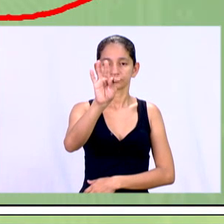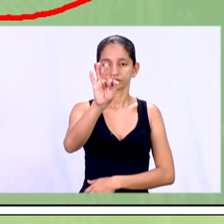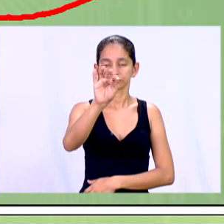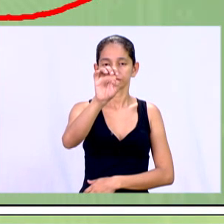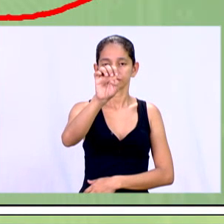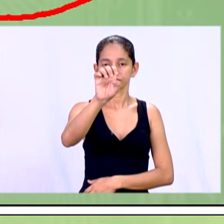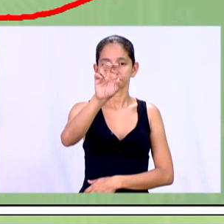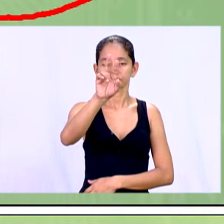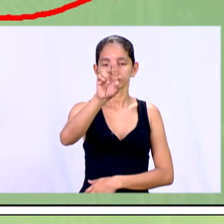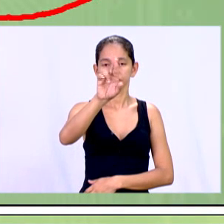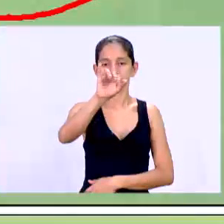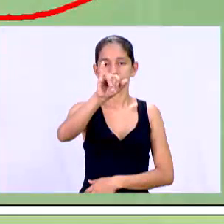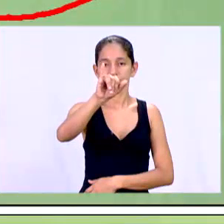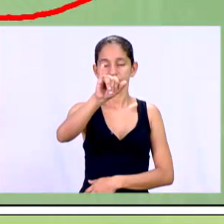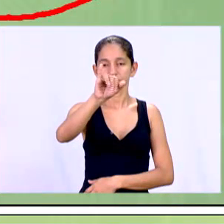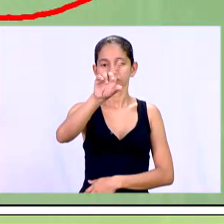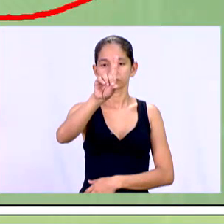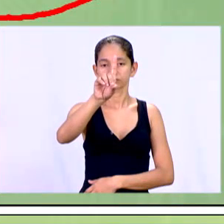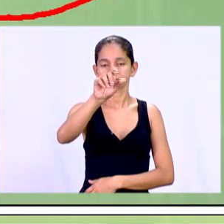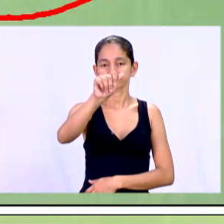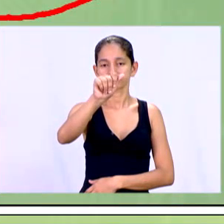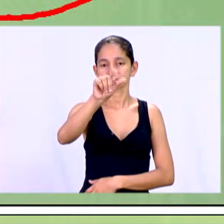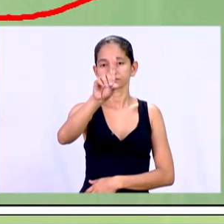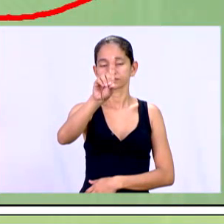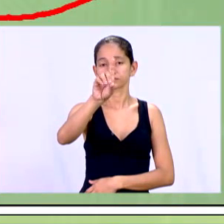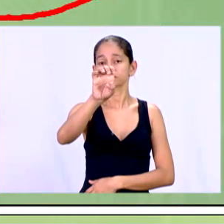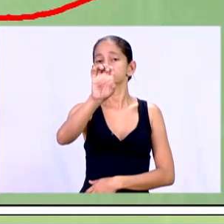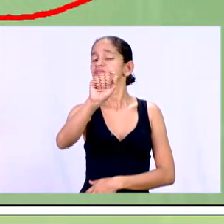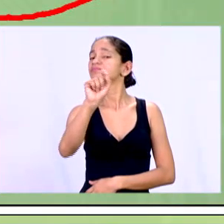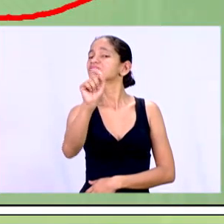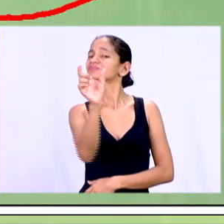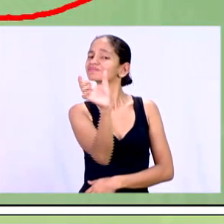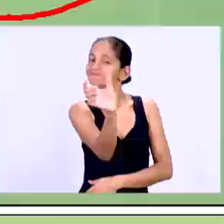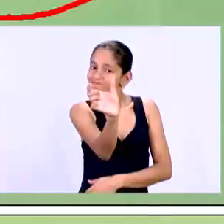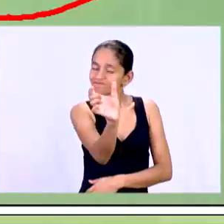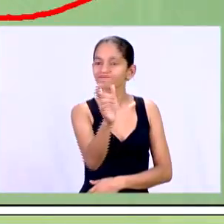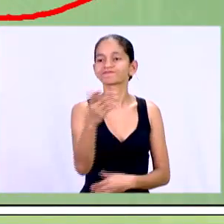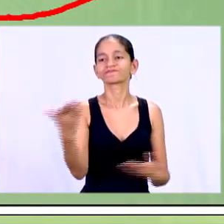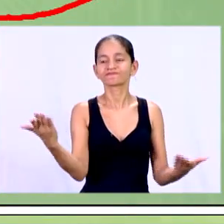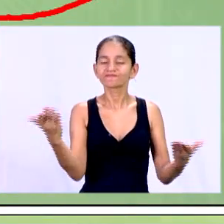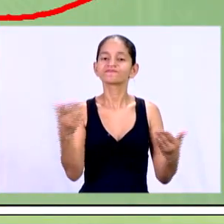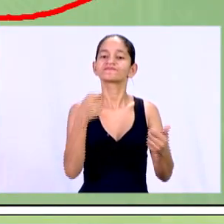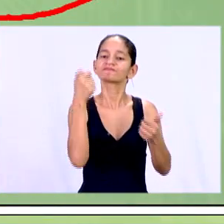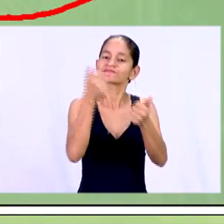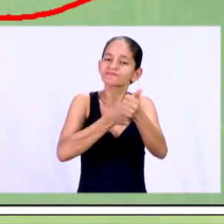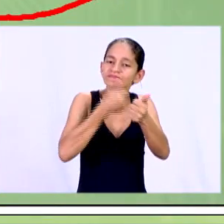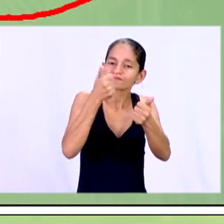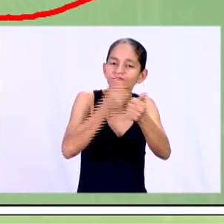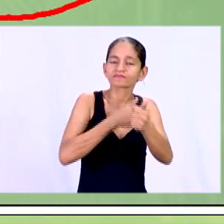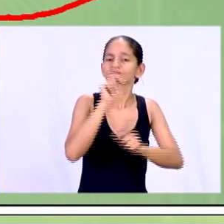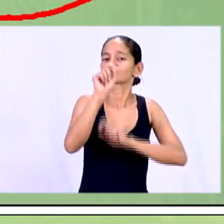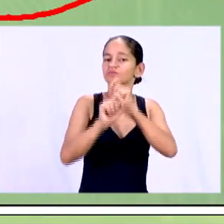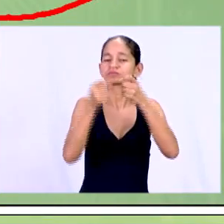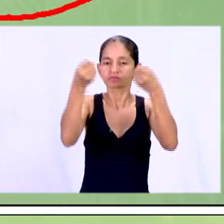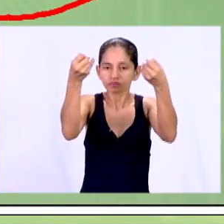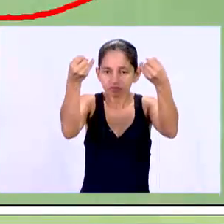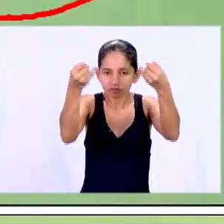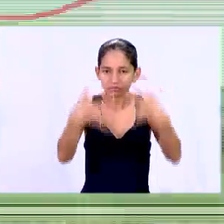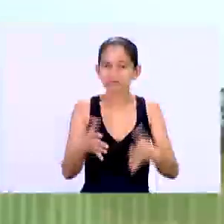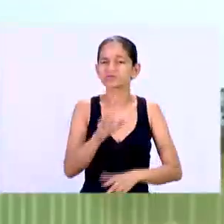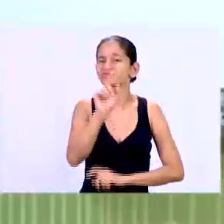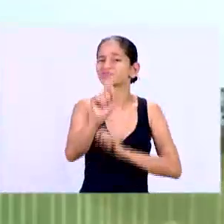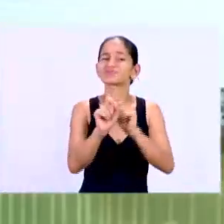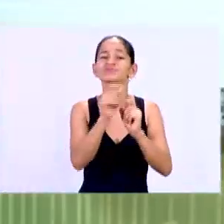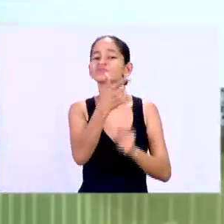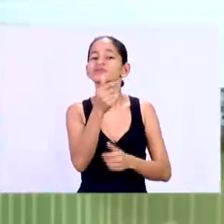Que Levinas traz uma reflexão para a gente e o professor David vai falar um pouco para a gente sobre o que